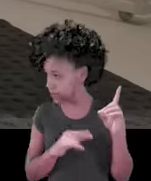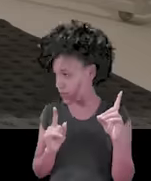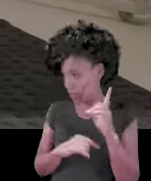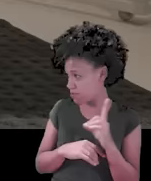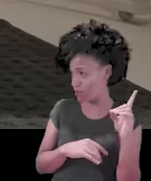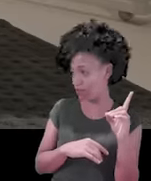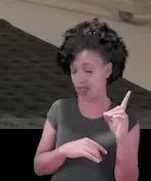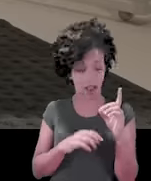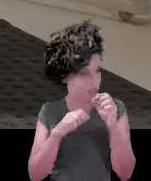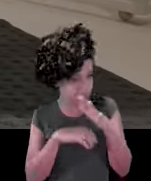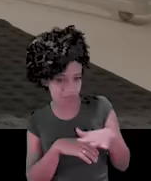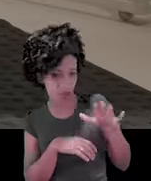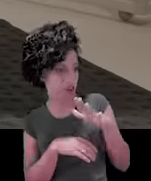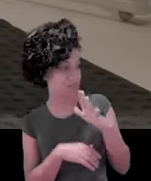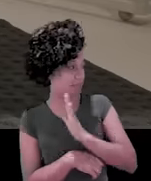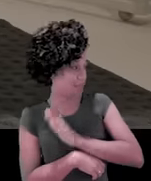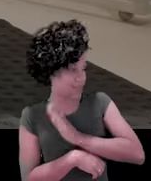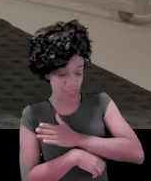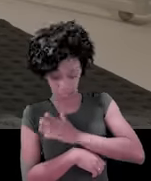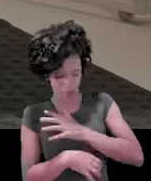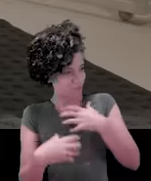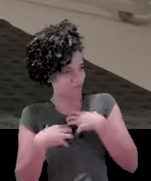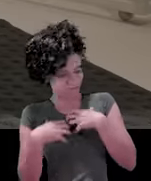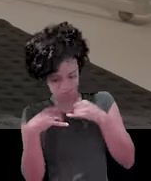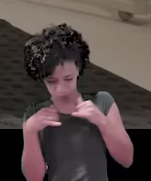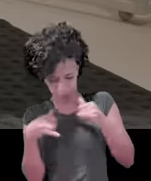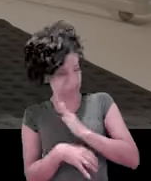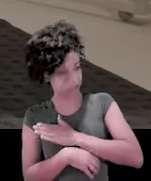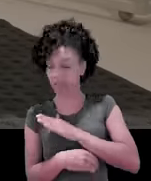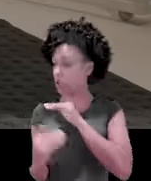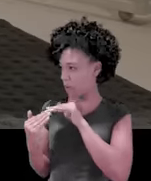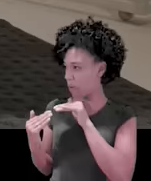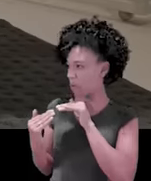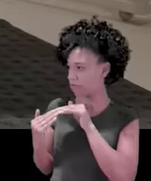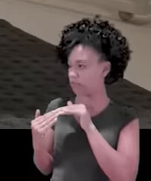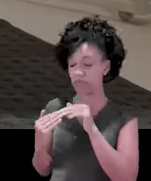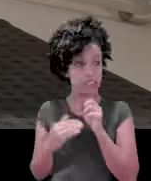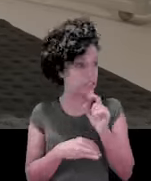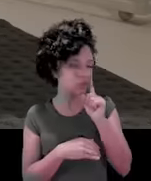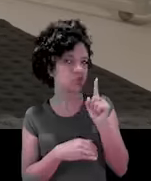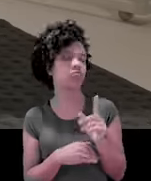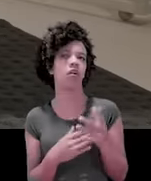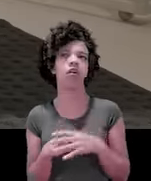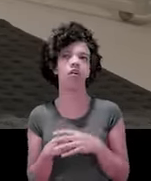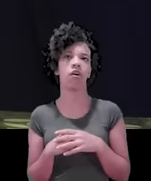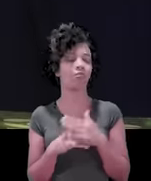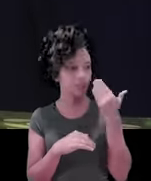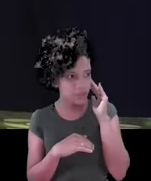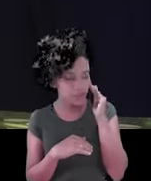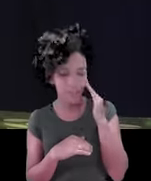podemos a coragem de ficar aqui ó eu concordo Deus está aqui eu concordo para no dia útil Ah